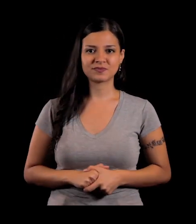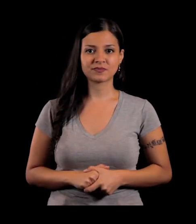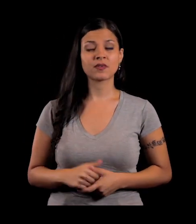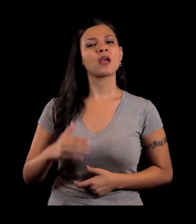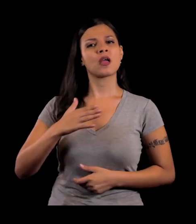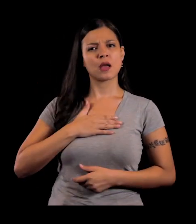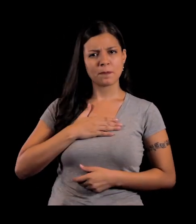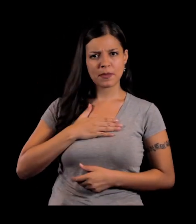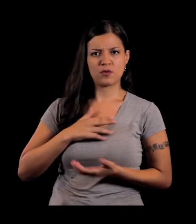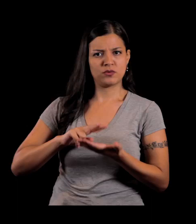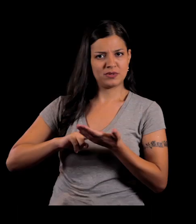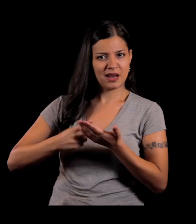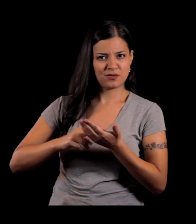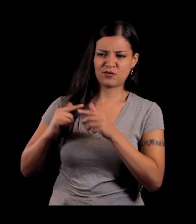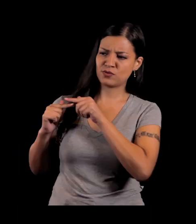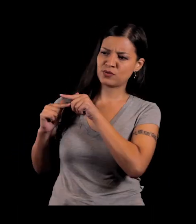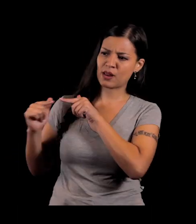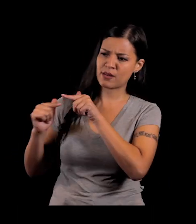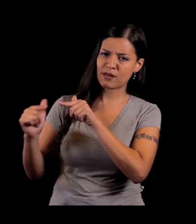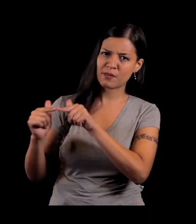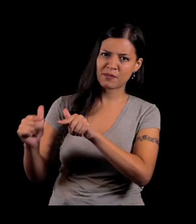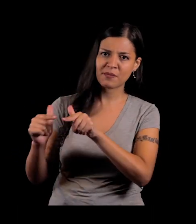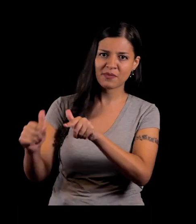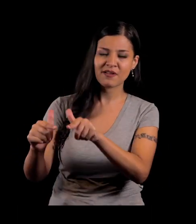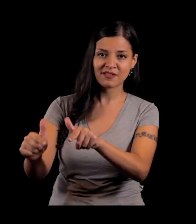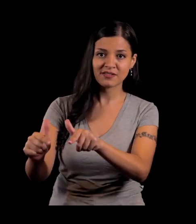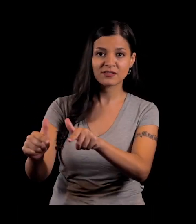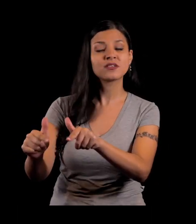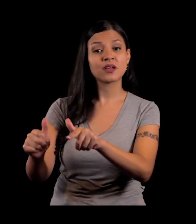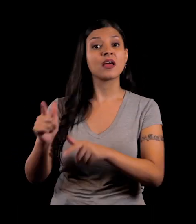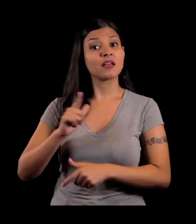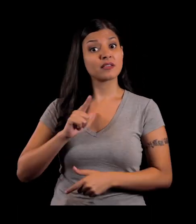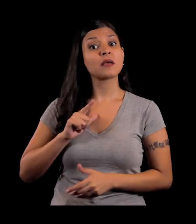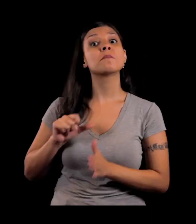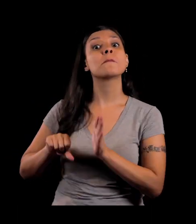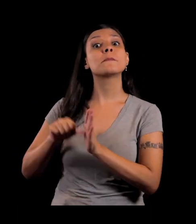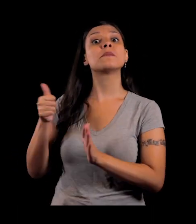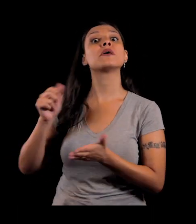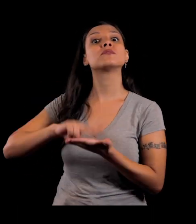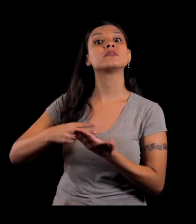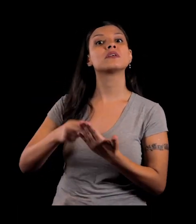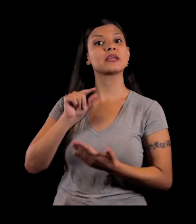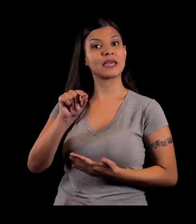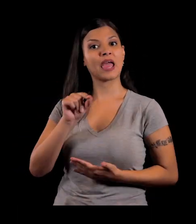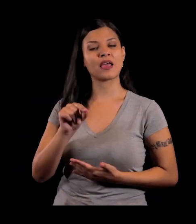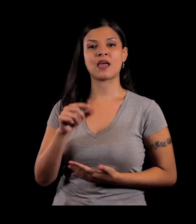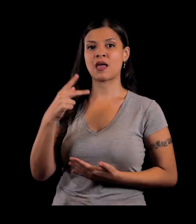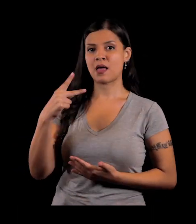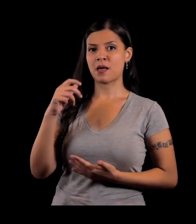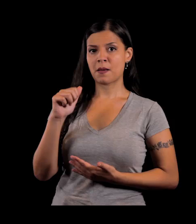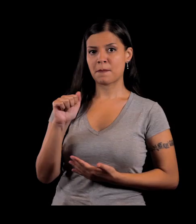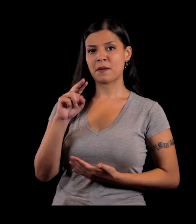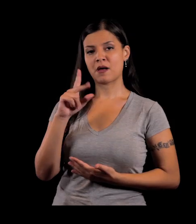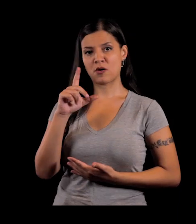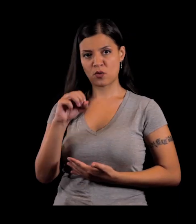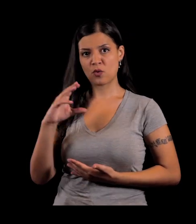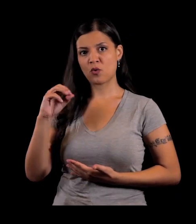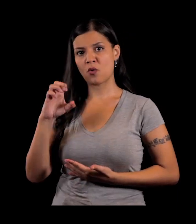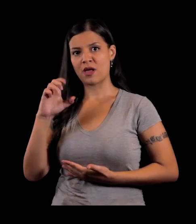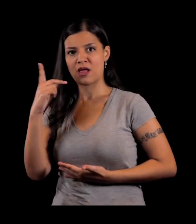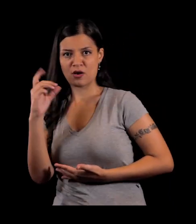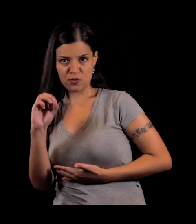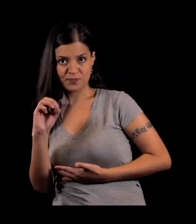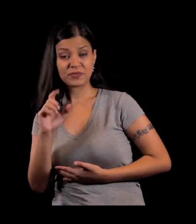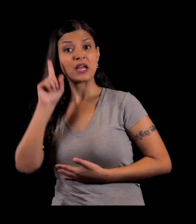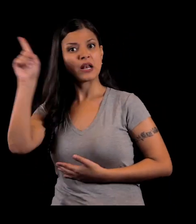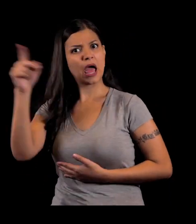carreira como tradutora tem Paulo Coelho como o início, porque Paulo Coelho é